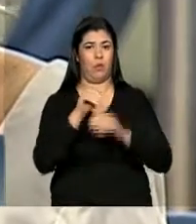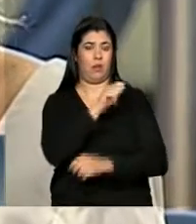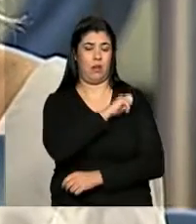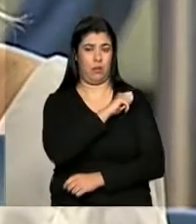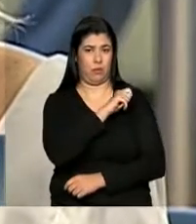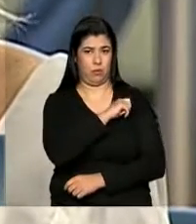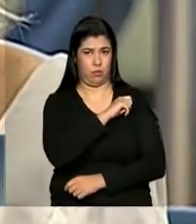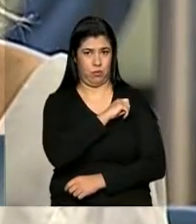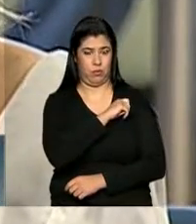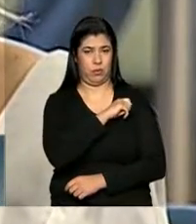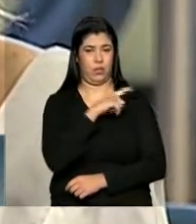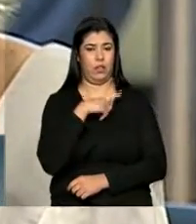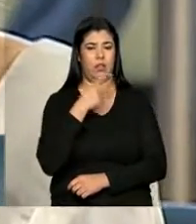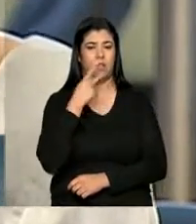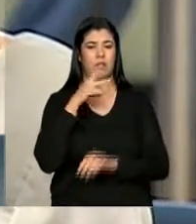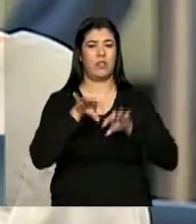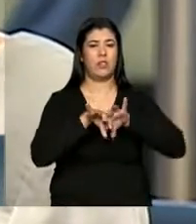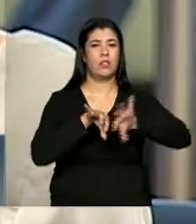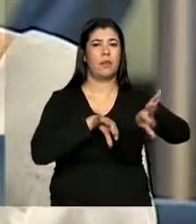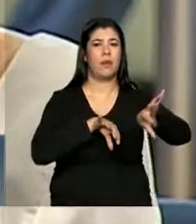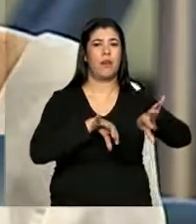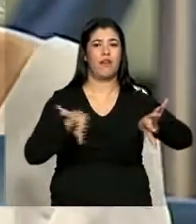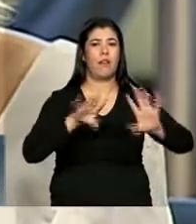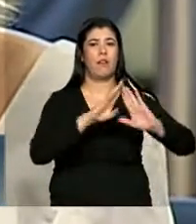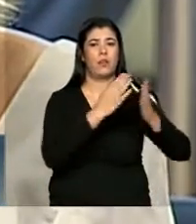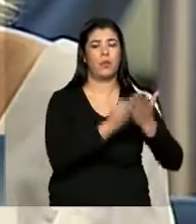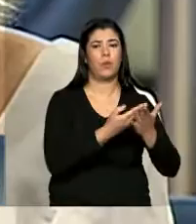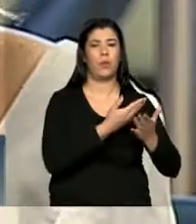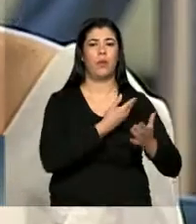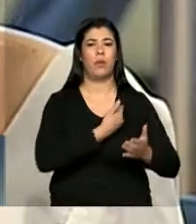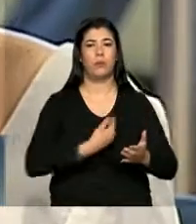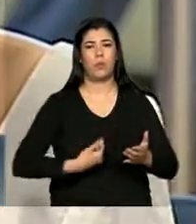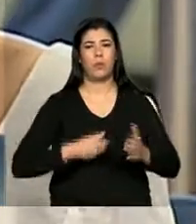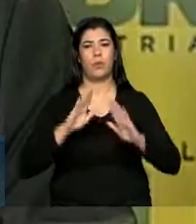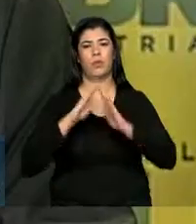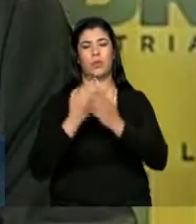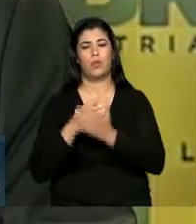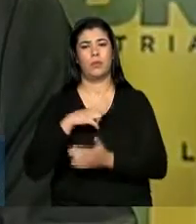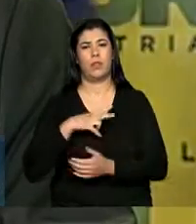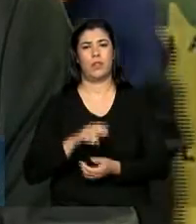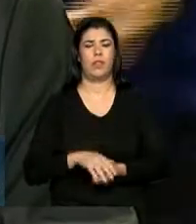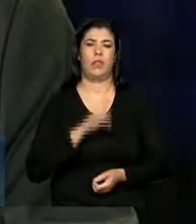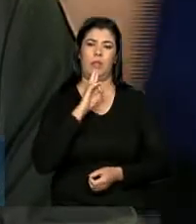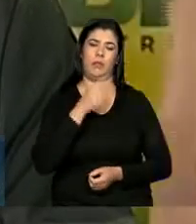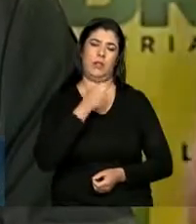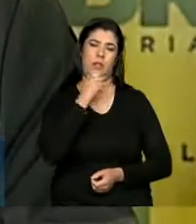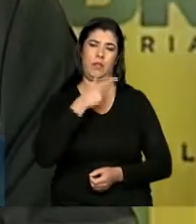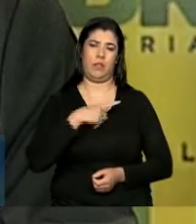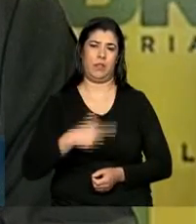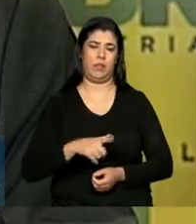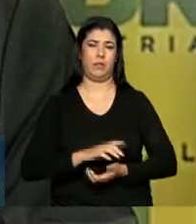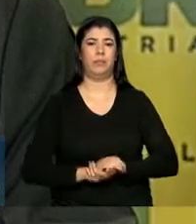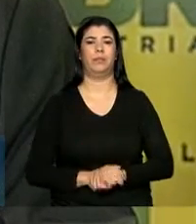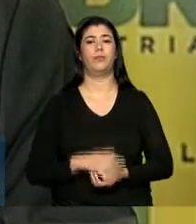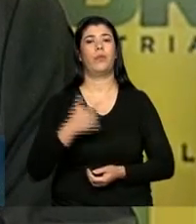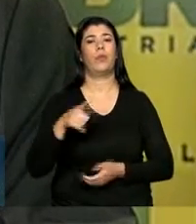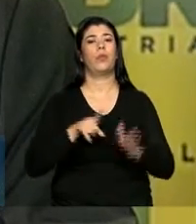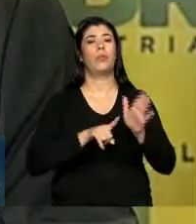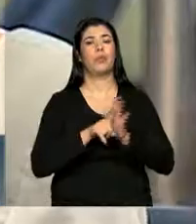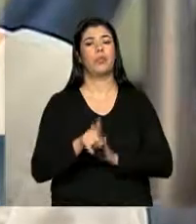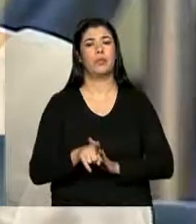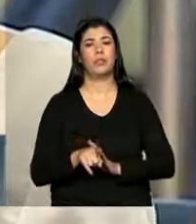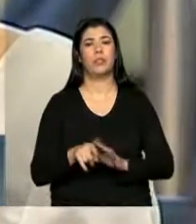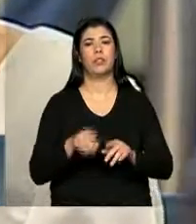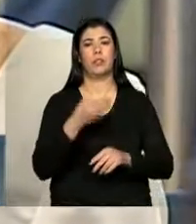melhora também é identificada quando separadas as privadas e as não, públicas? Não, aí eu não fiz, eu não sei, eu teria que fazer. Tá. Entende? Uma pergunta também